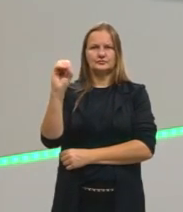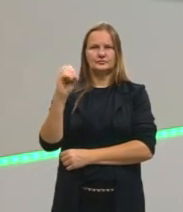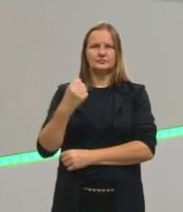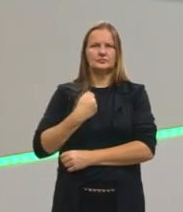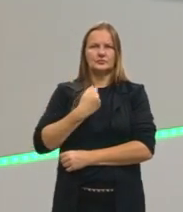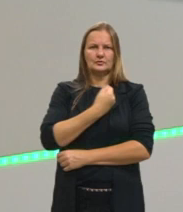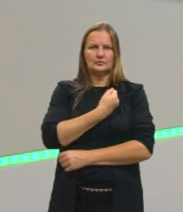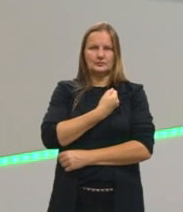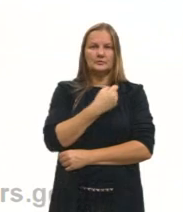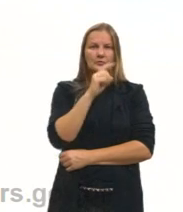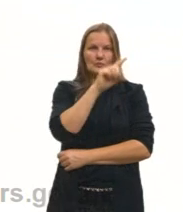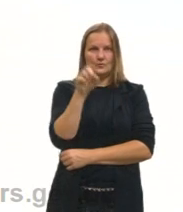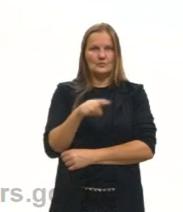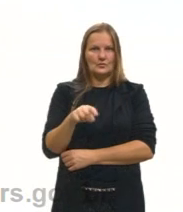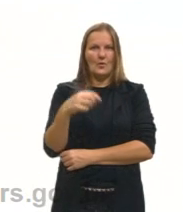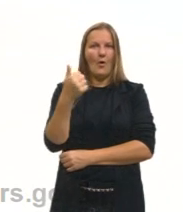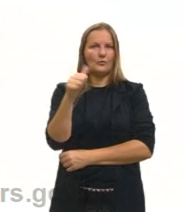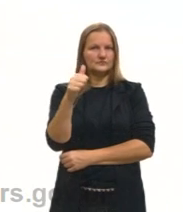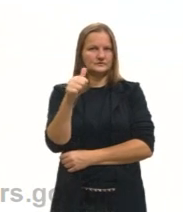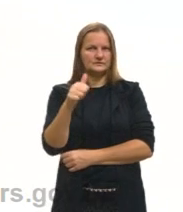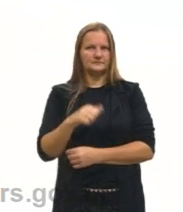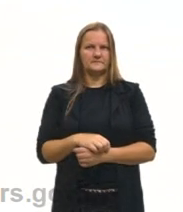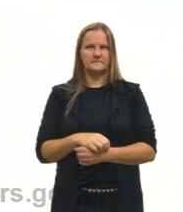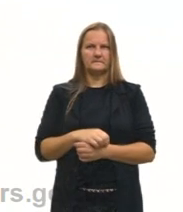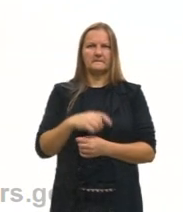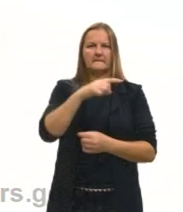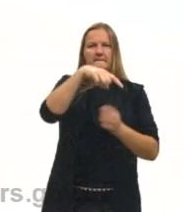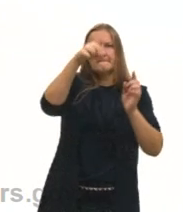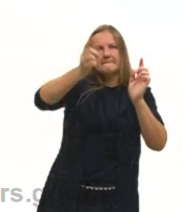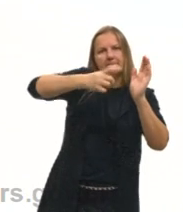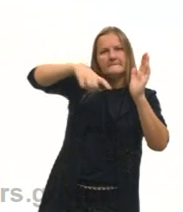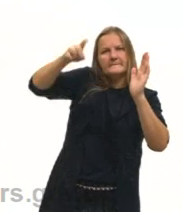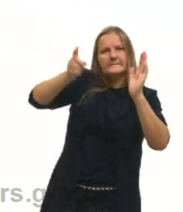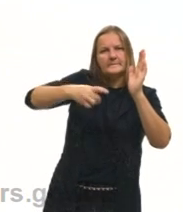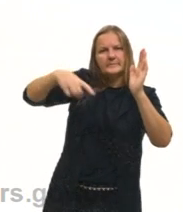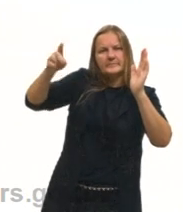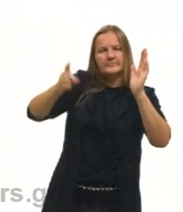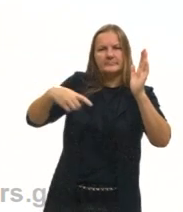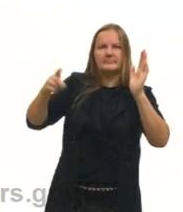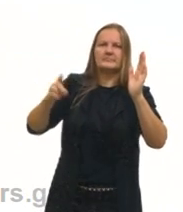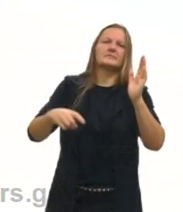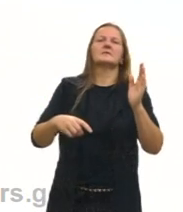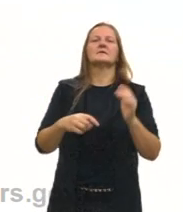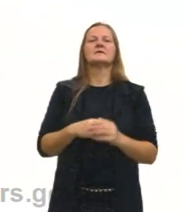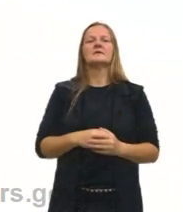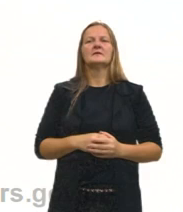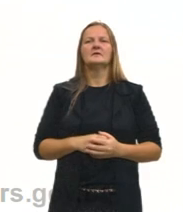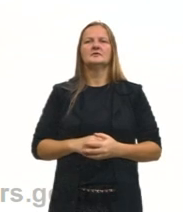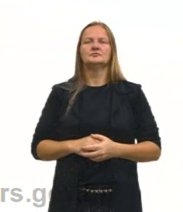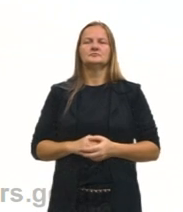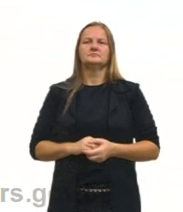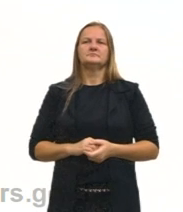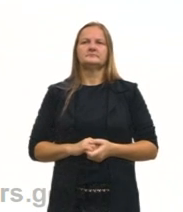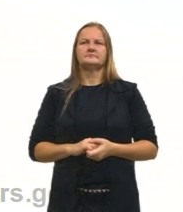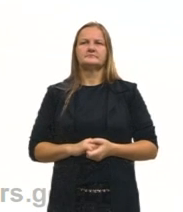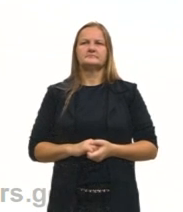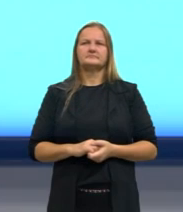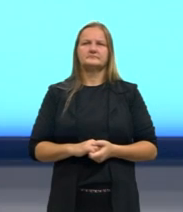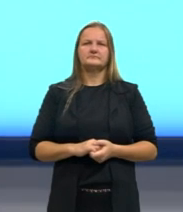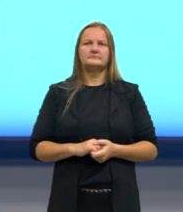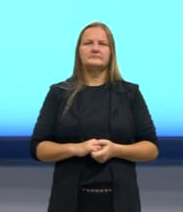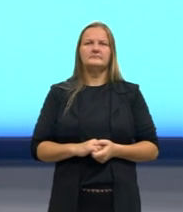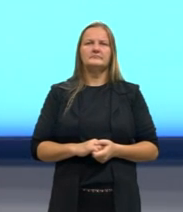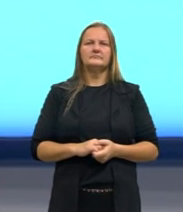11 então seu realizar a distribuição eletrônica dele eu voltei 1s 2 2s 2 2p 6